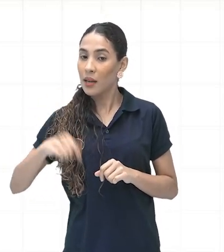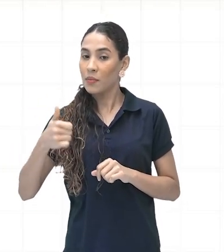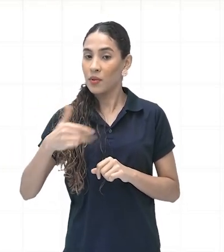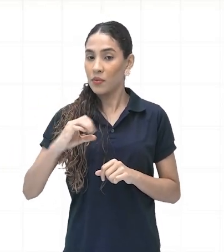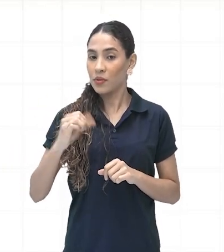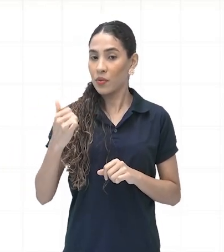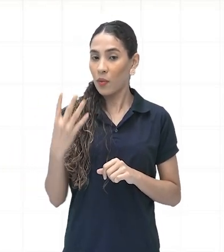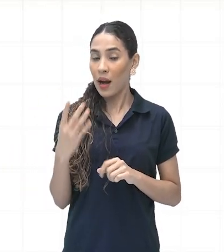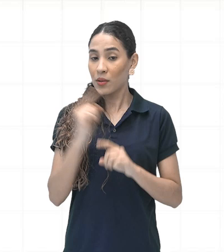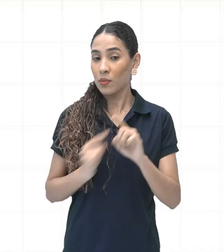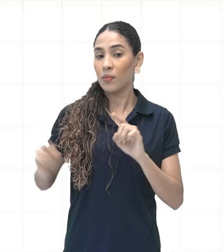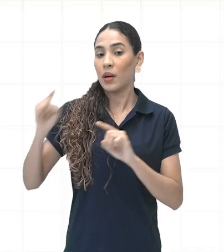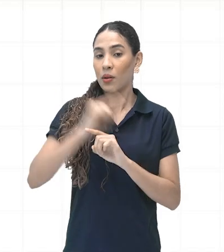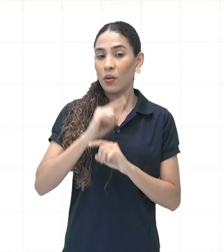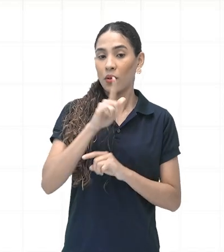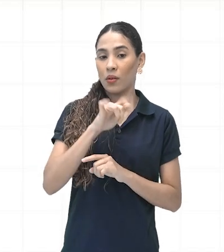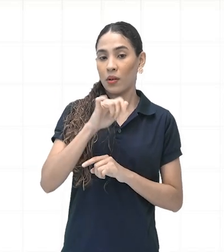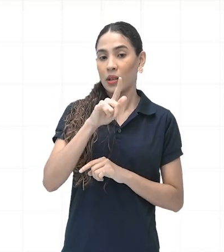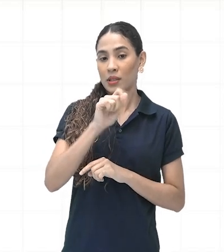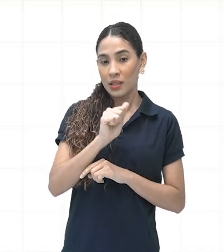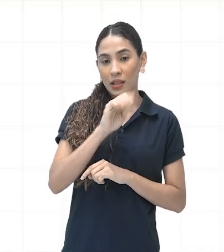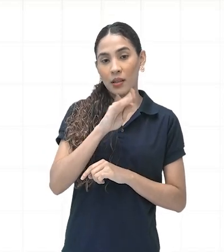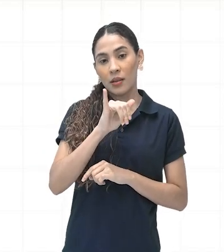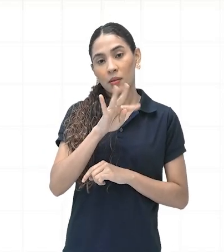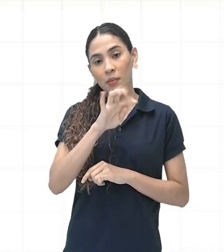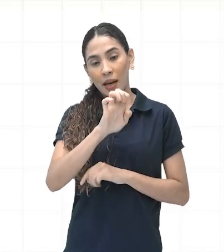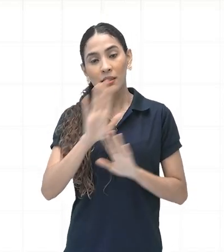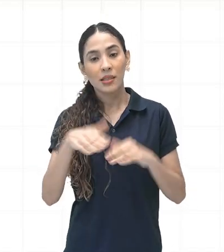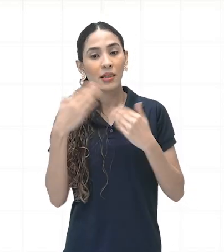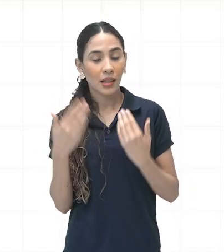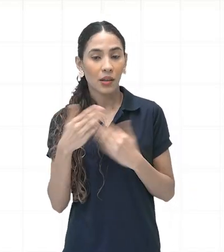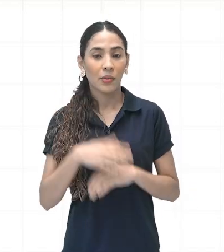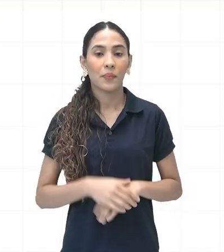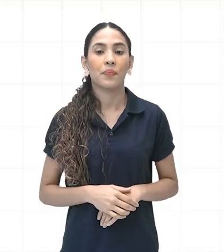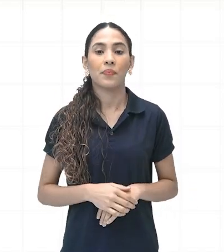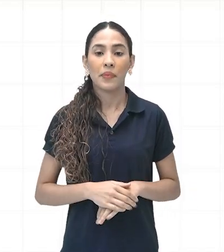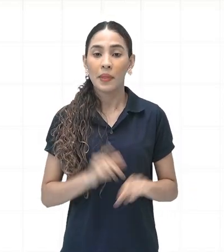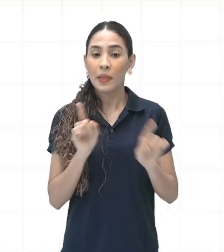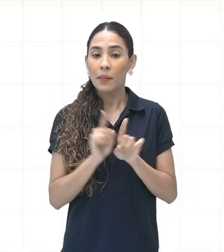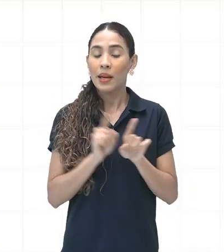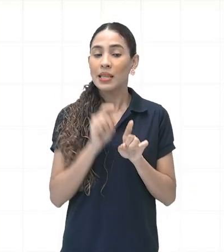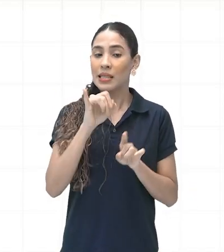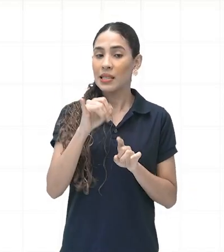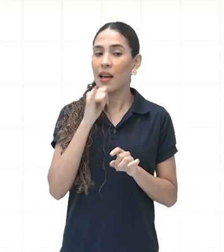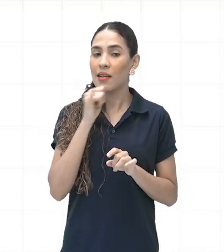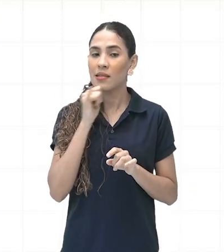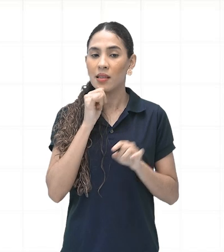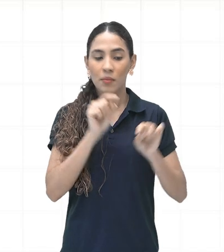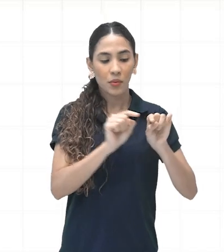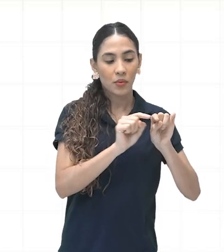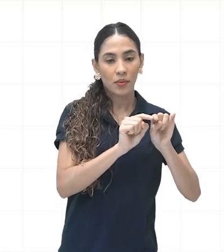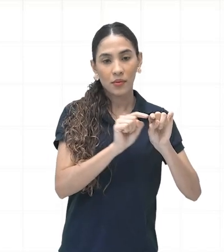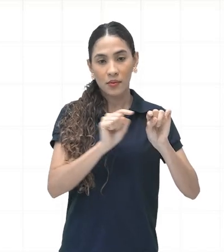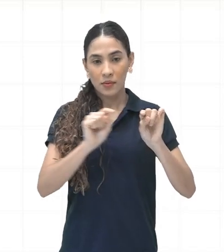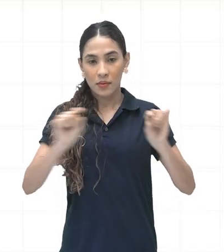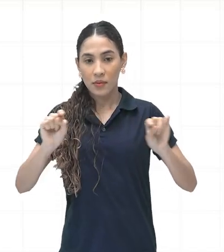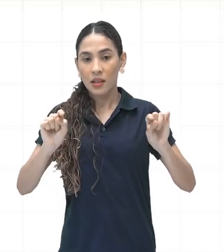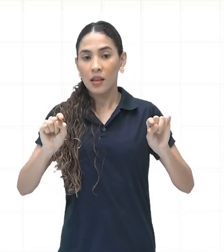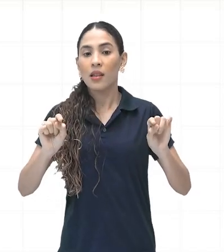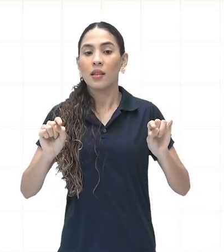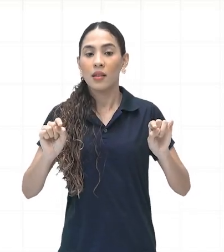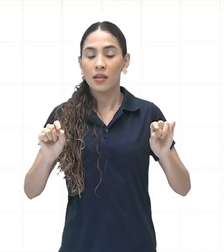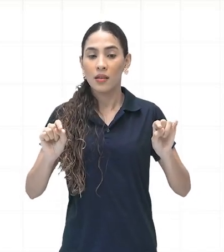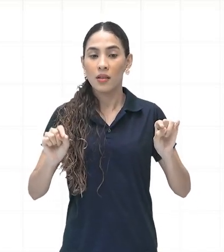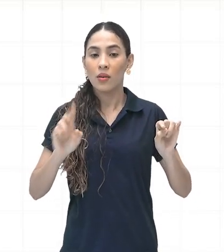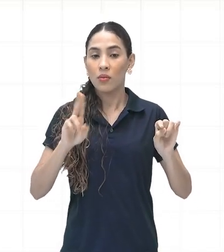1024 vezes maior que o gigabyte, né? Então, aqui em tamanho, né? Se eu fosse colocar uma seta para indicar o tamanho aqui